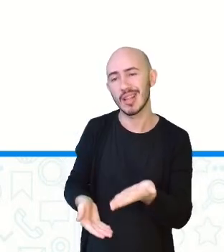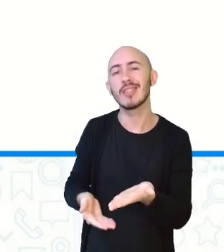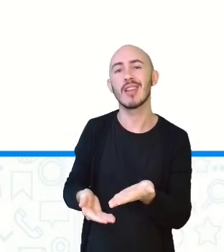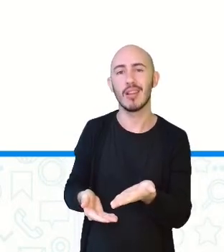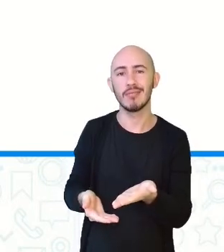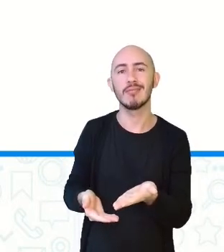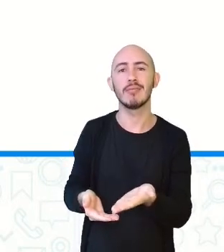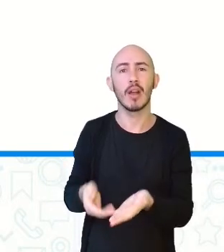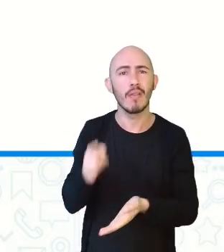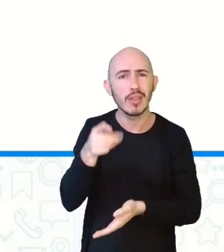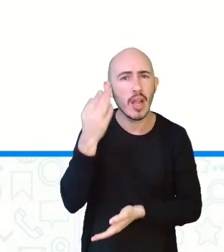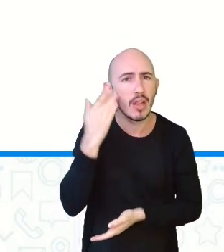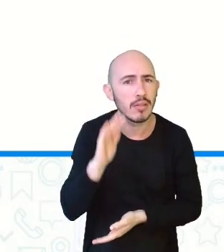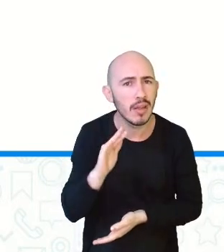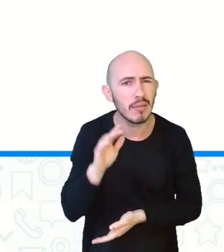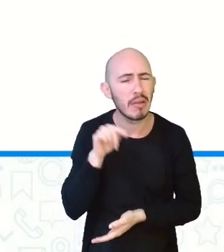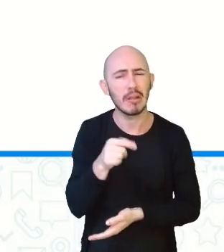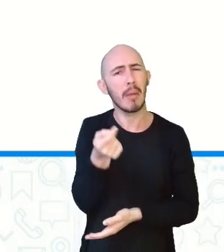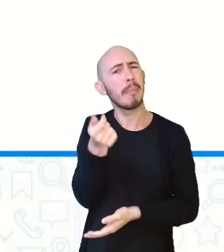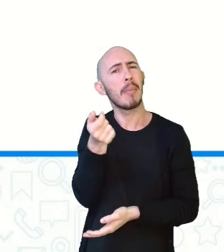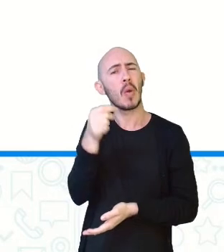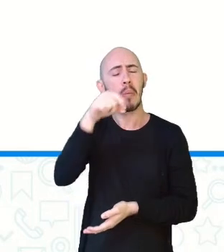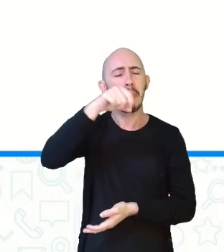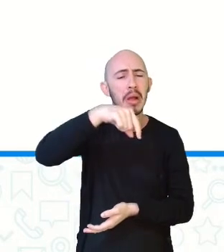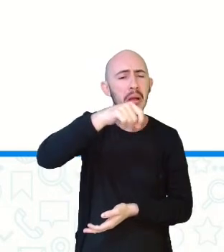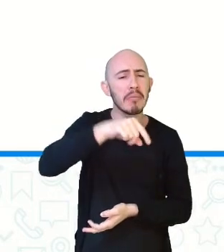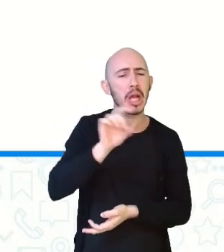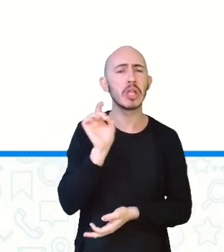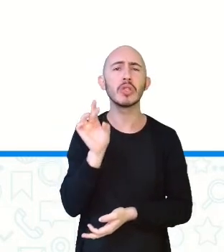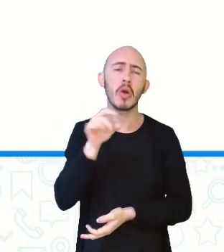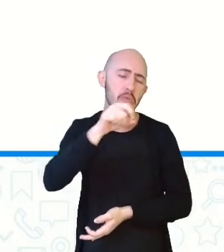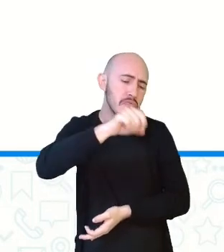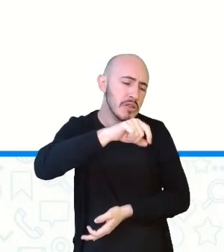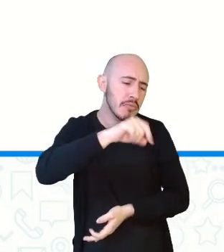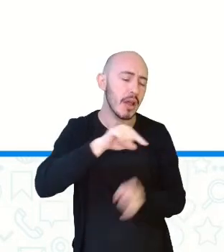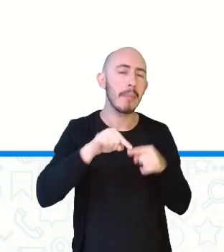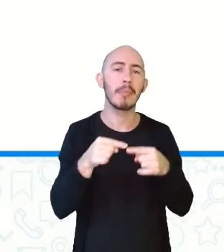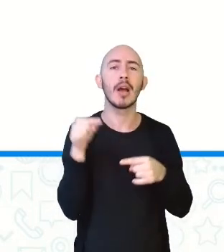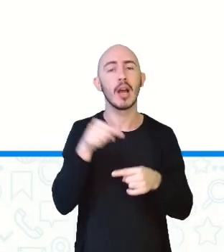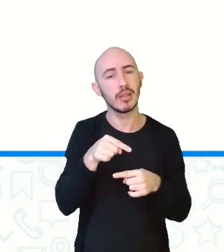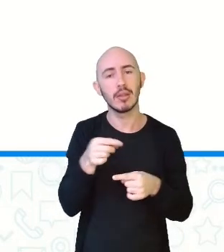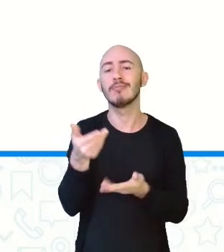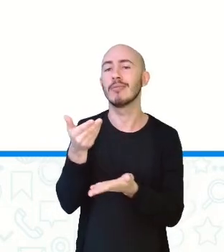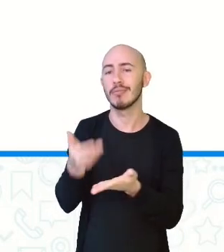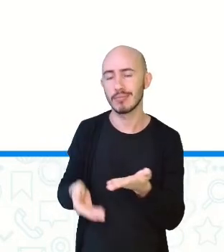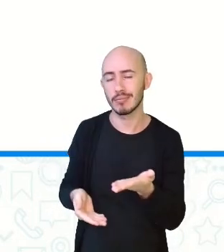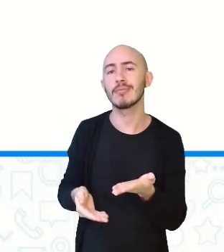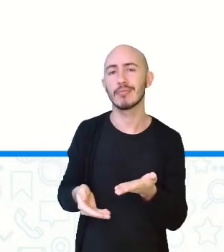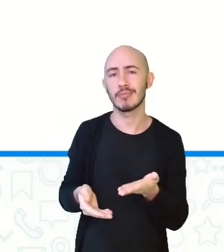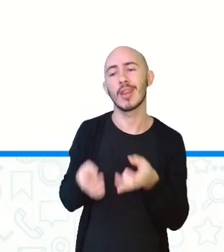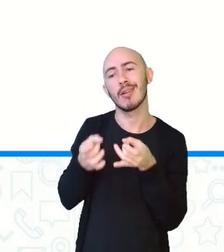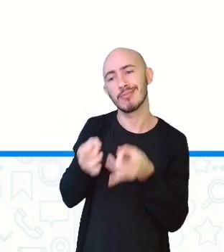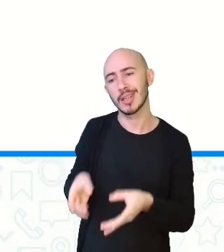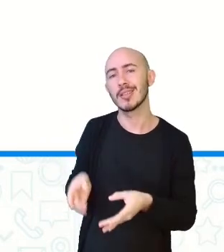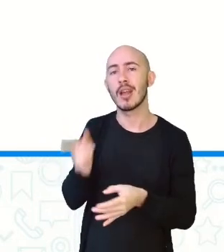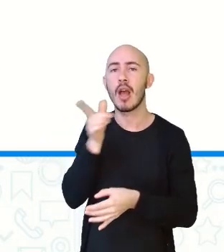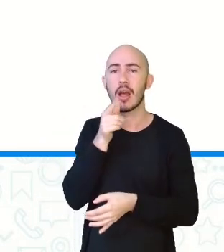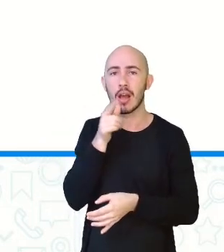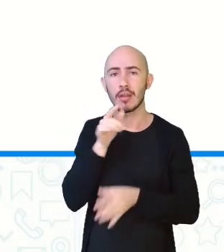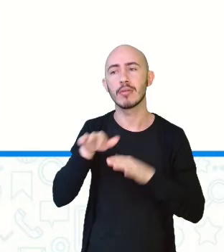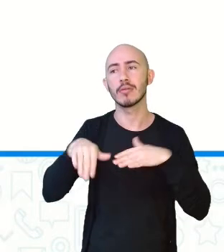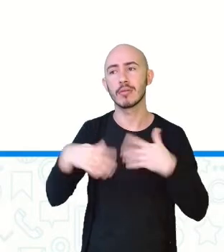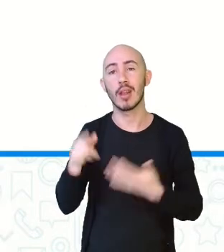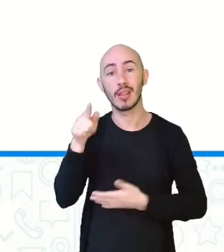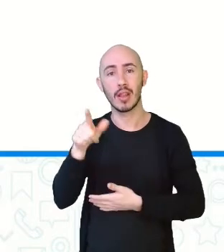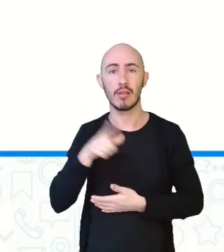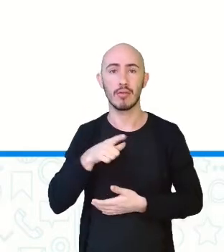Não sabia? É tão pouco, não é? É apenas uma gotinha. Nada disso. Já viu aquele ditado que diz: de grão